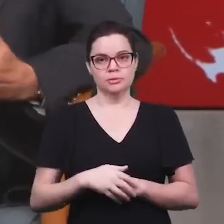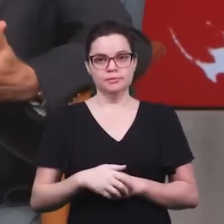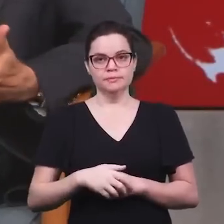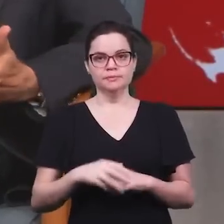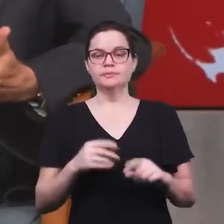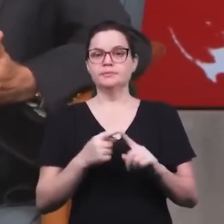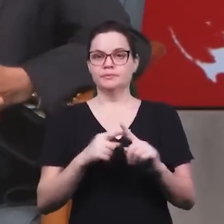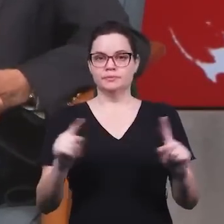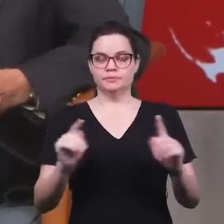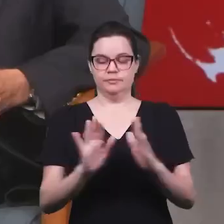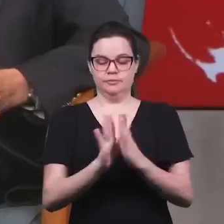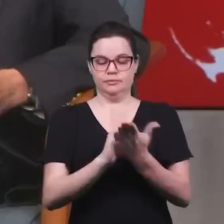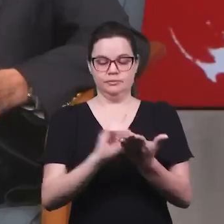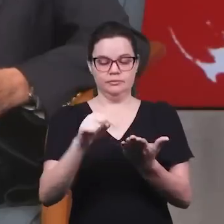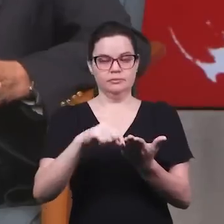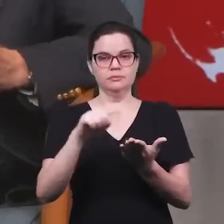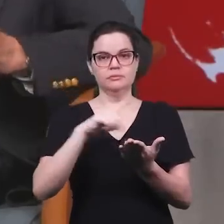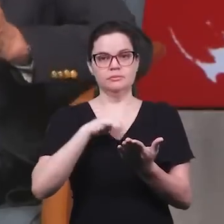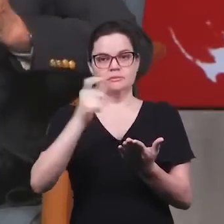é inspirada.